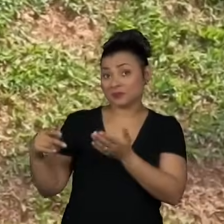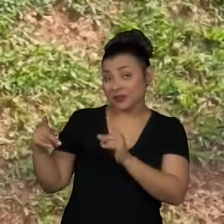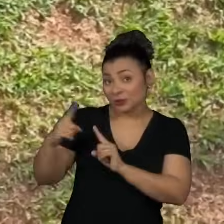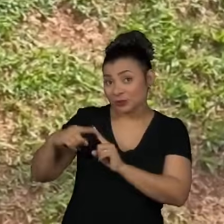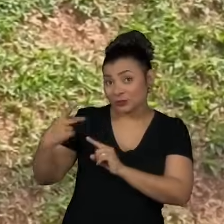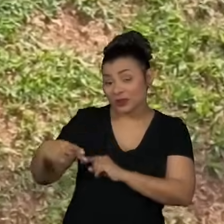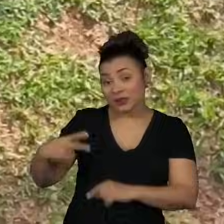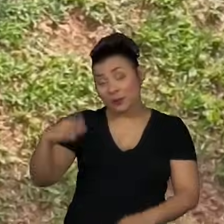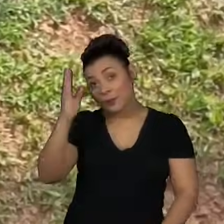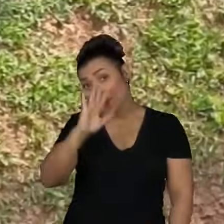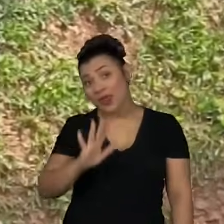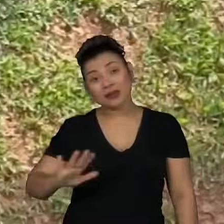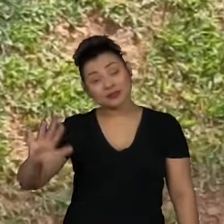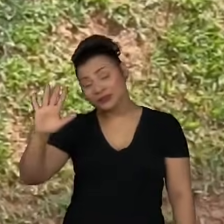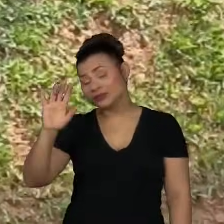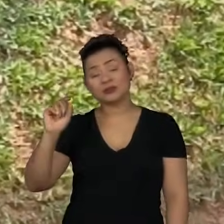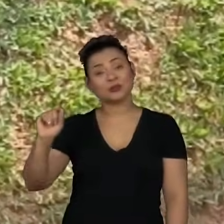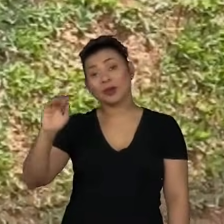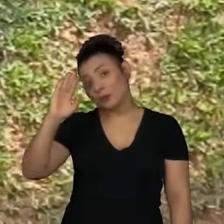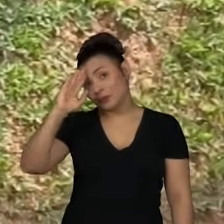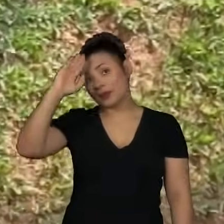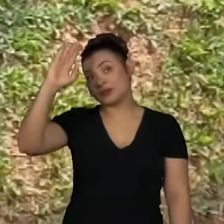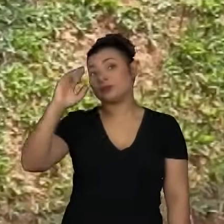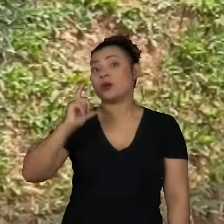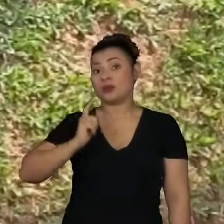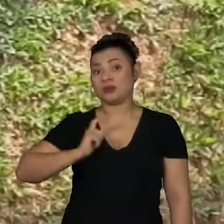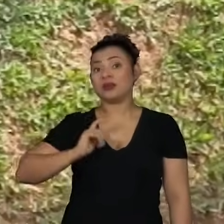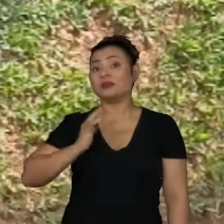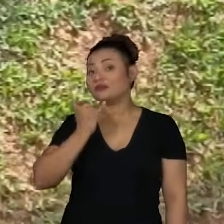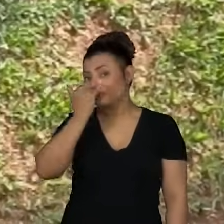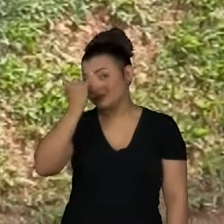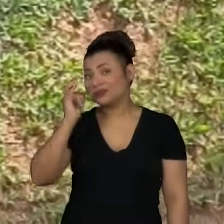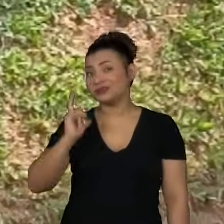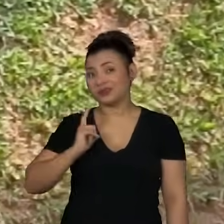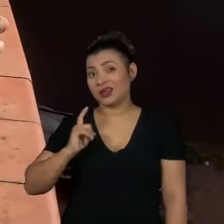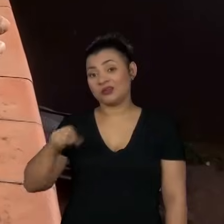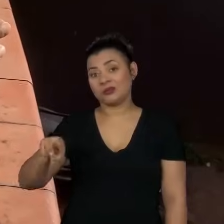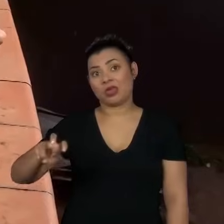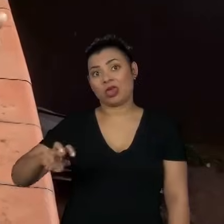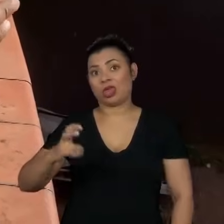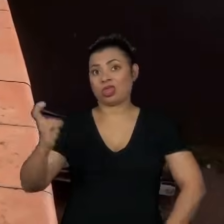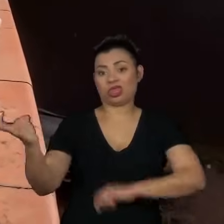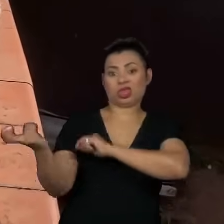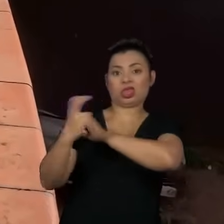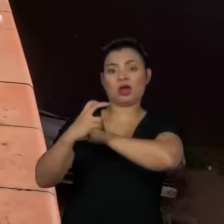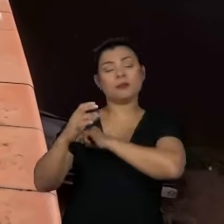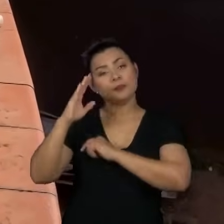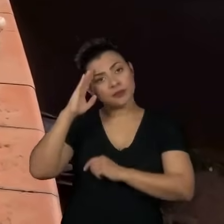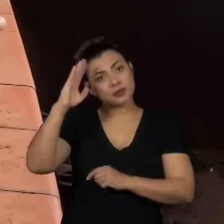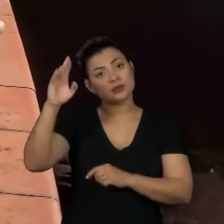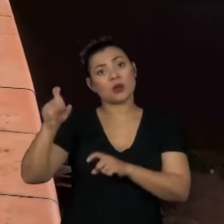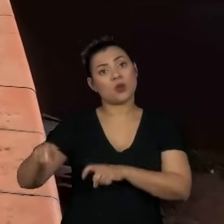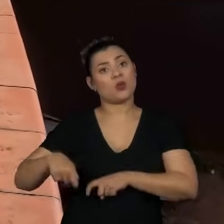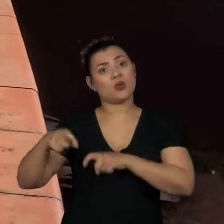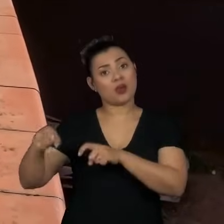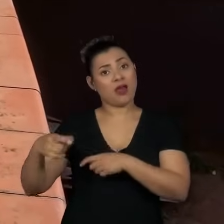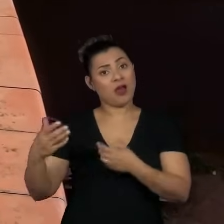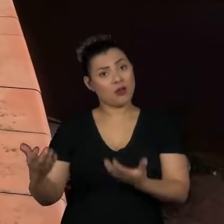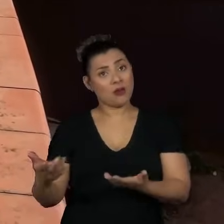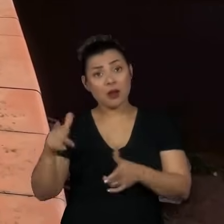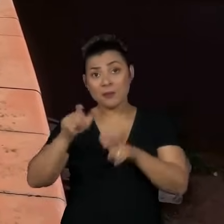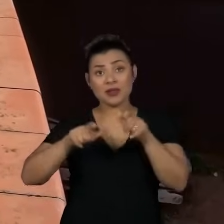aqui no Brasil, é a espécie que mais causa acidentes, né? Porque ela é muito comum, principalmente na área rural. As